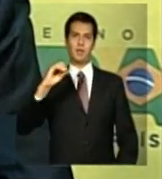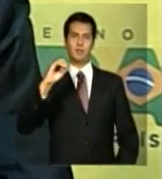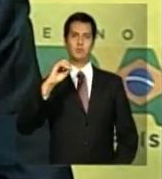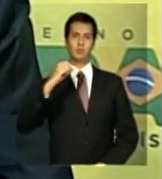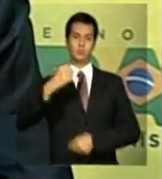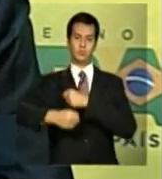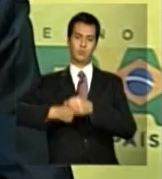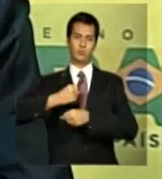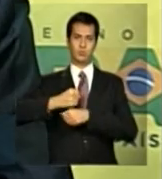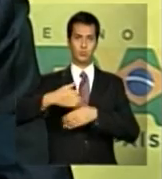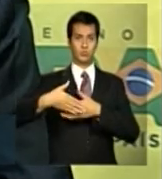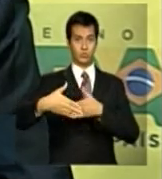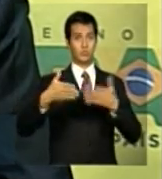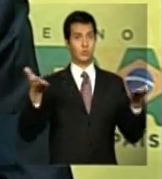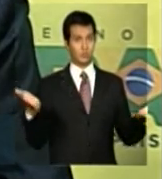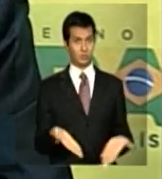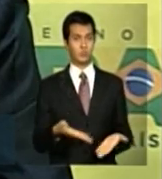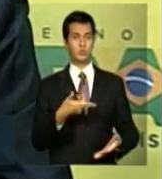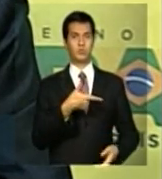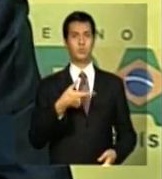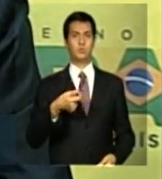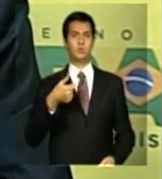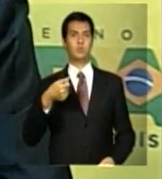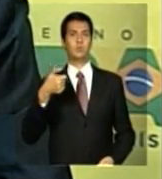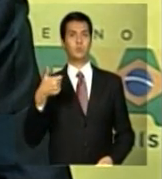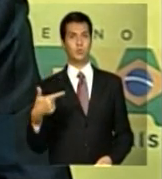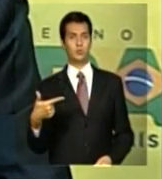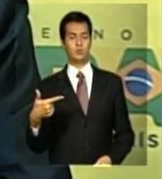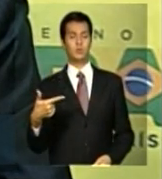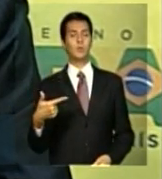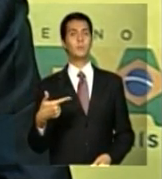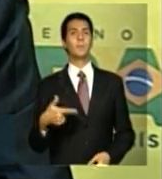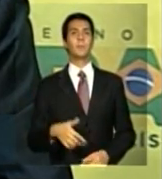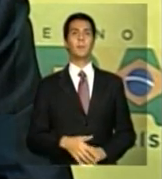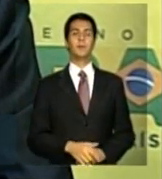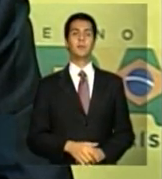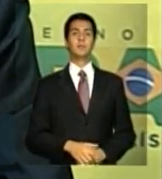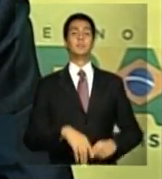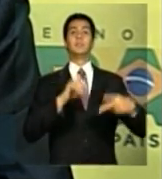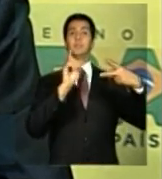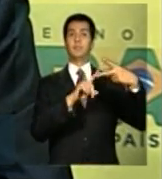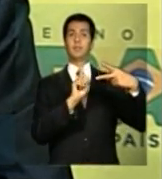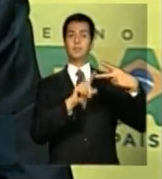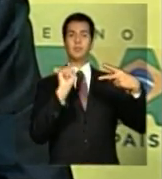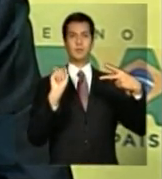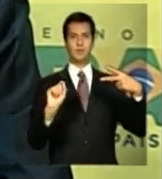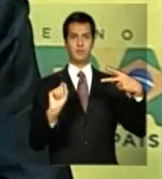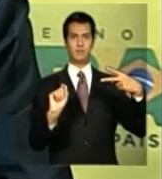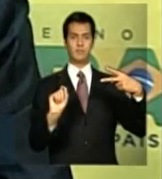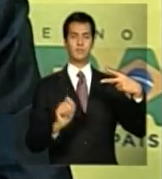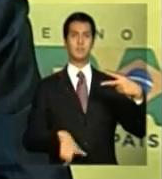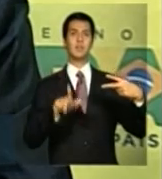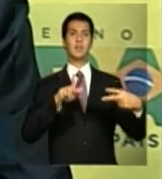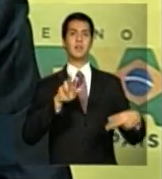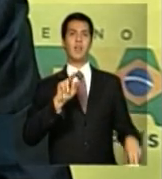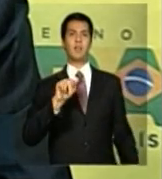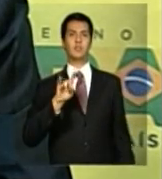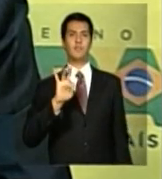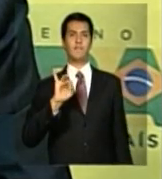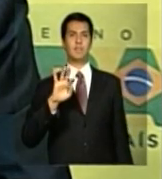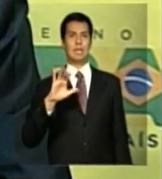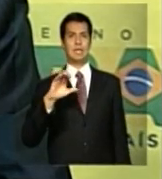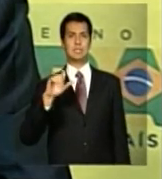O segundo item relevante é que as gratificações